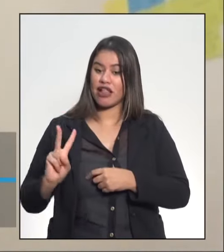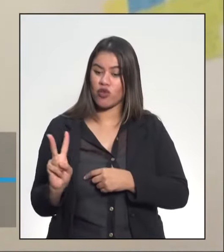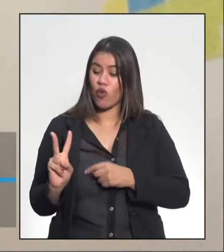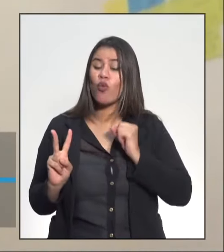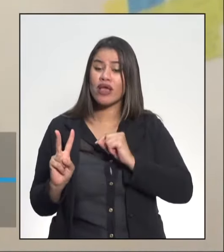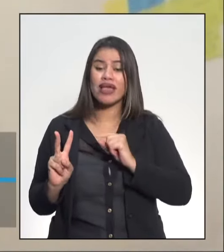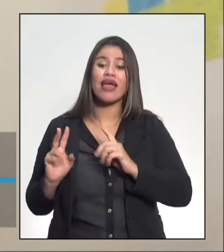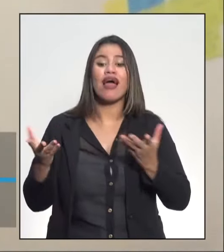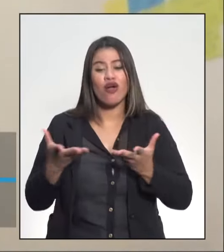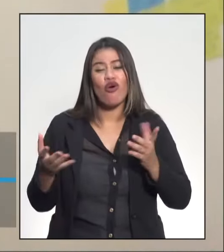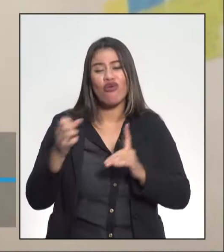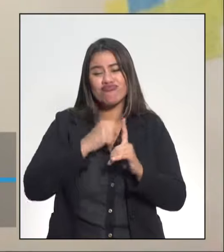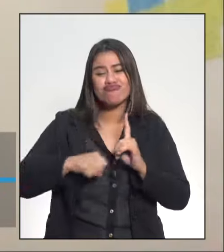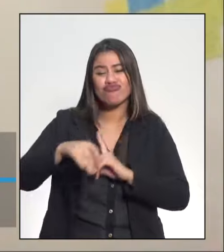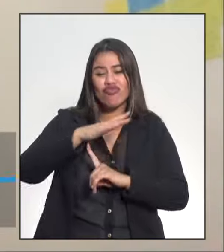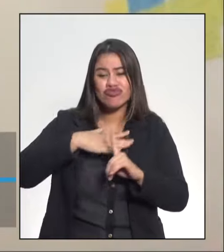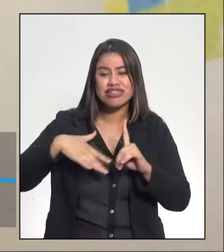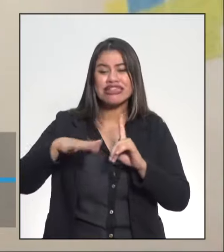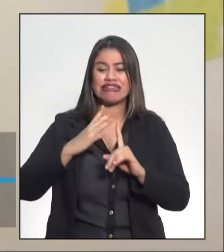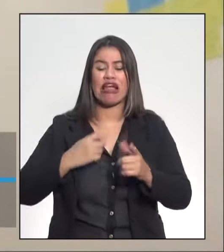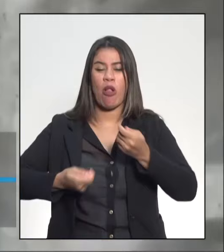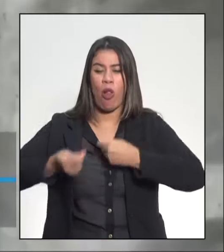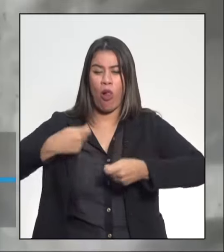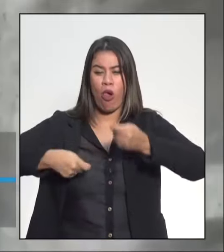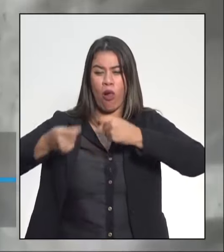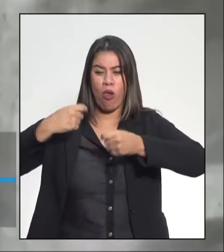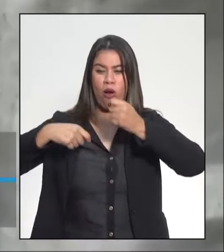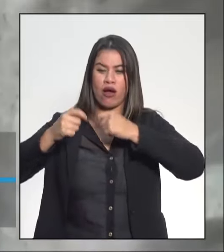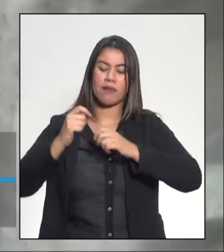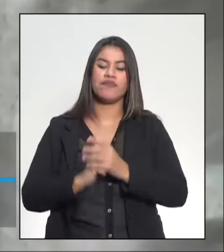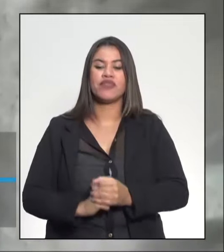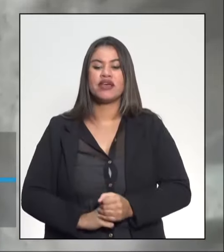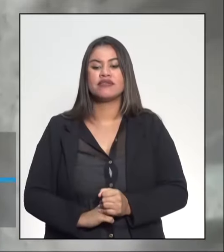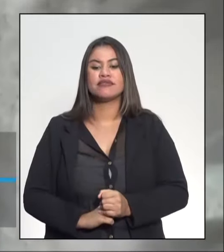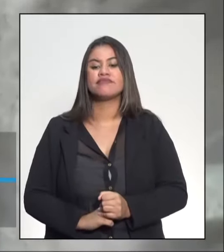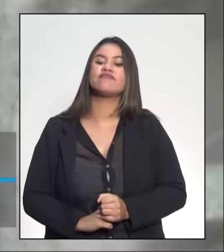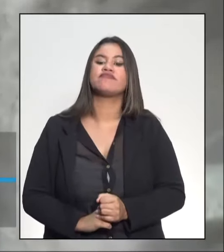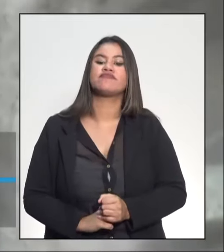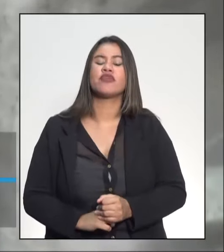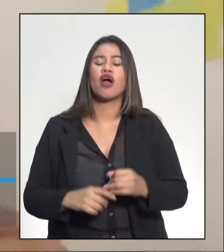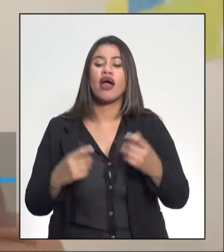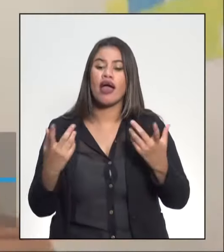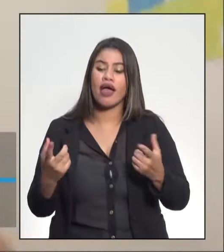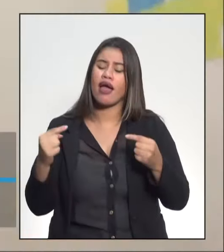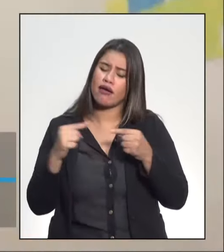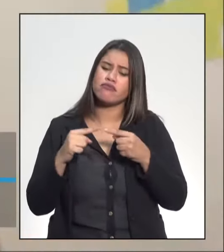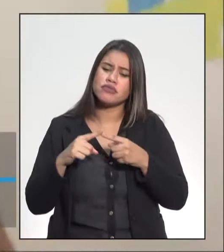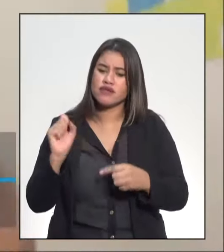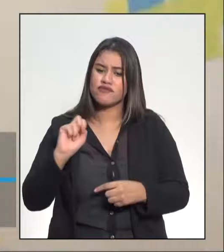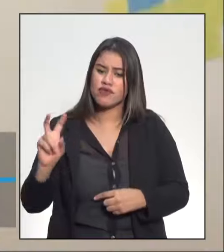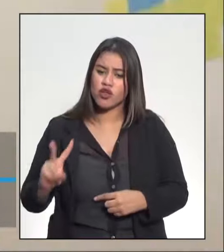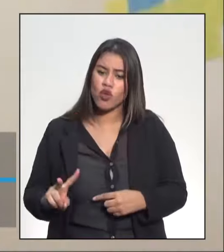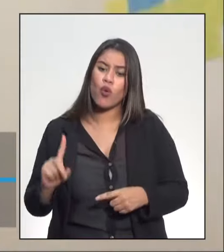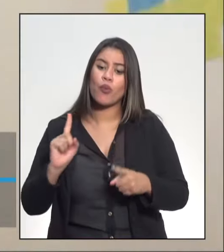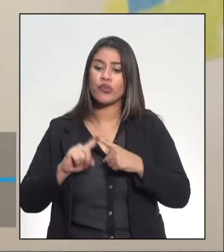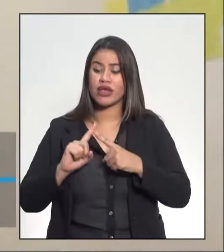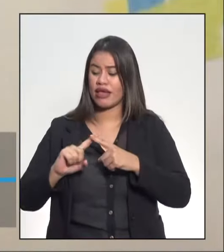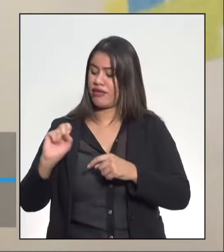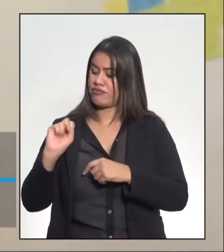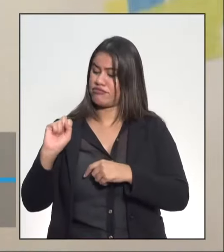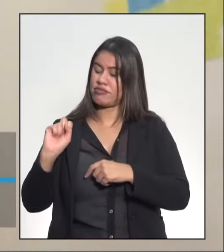deve ser. Isso tá bem mais profundo. É uma forma de valor, porque você articula muita coisa a partir da